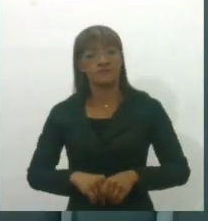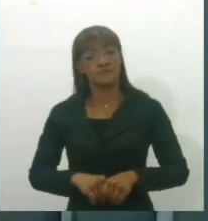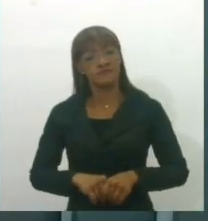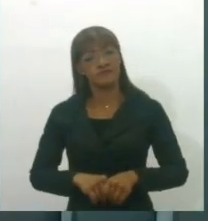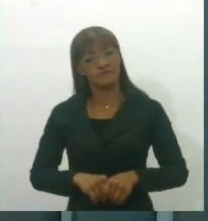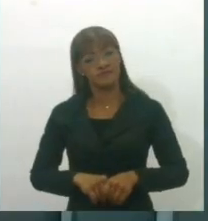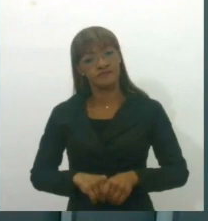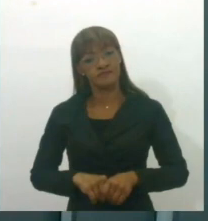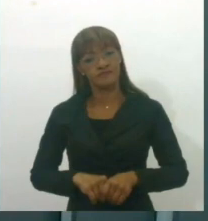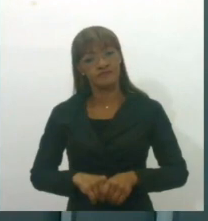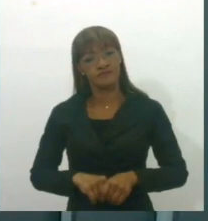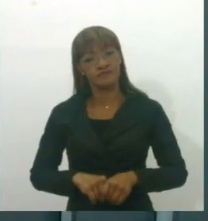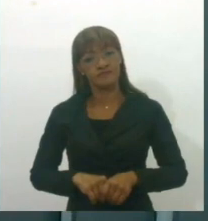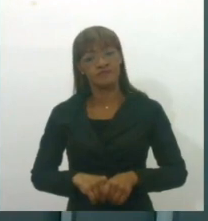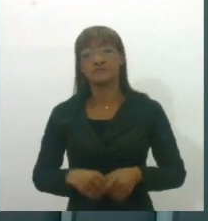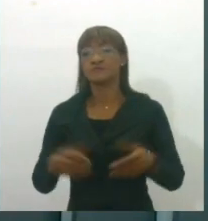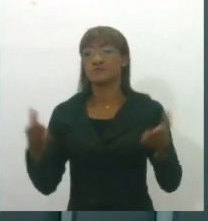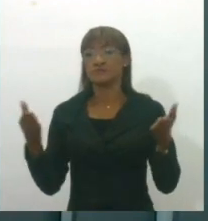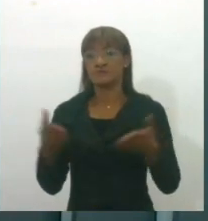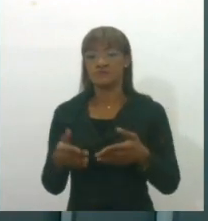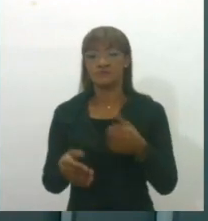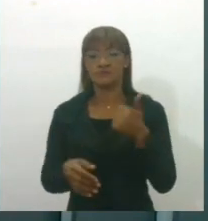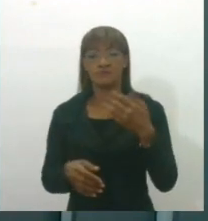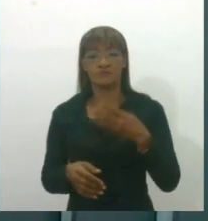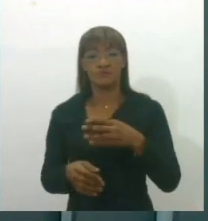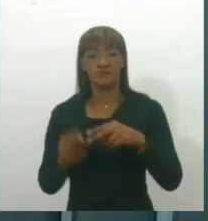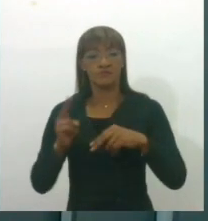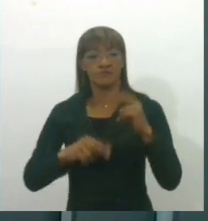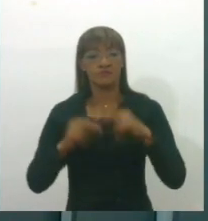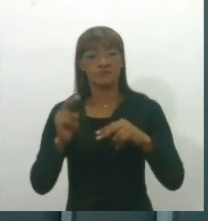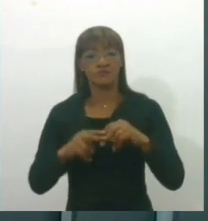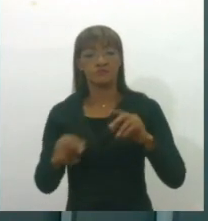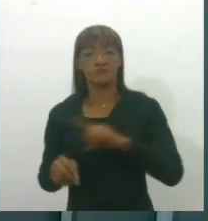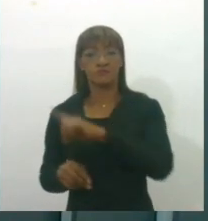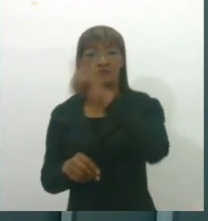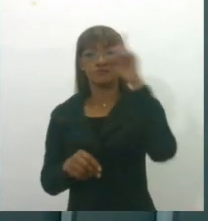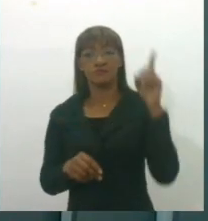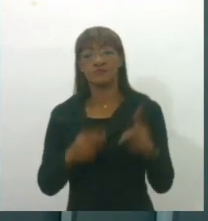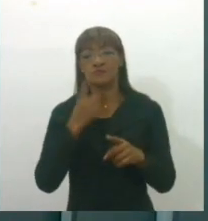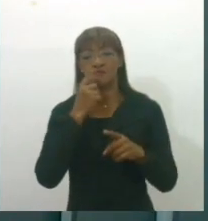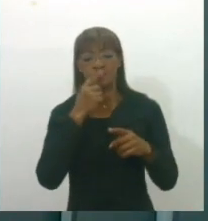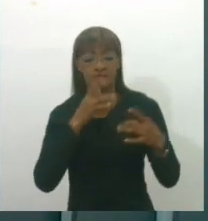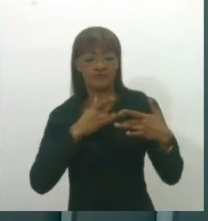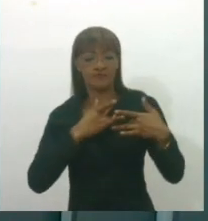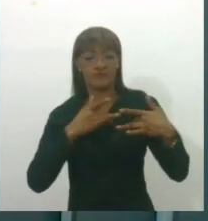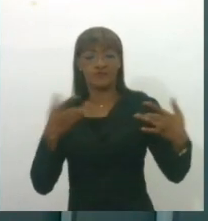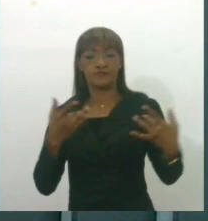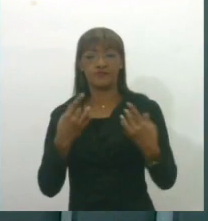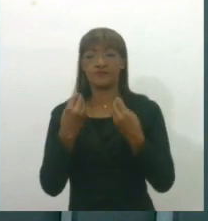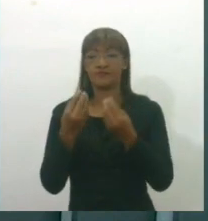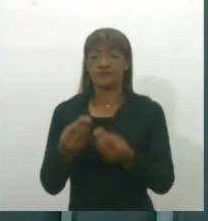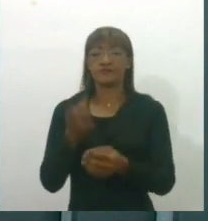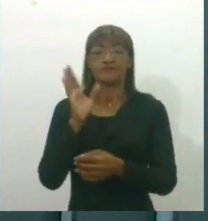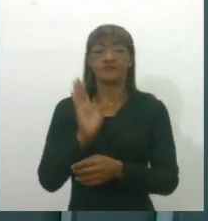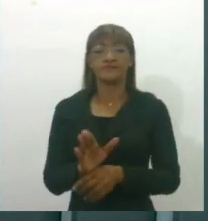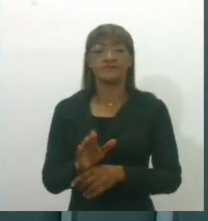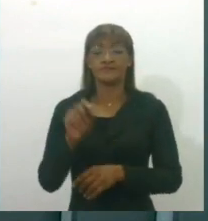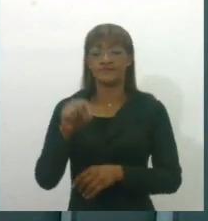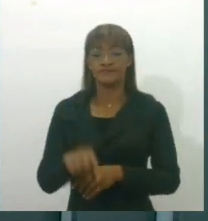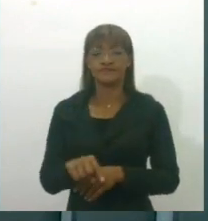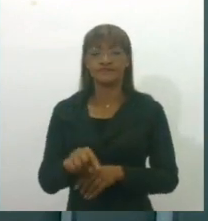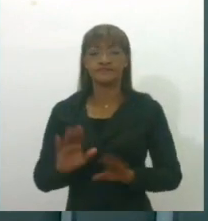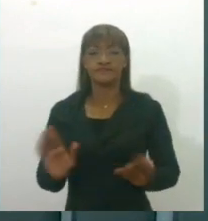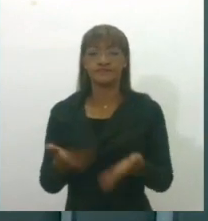Hoje, 14 de junho, é o Dia Mundial do Doador de Sangue. Aqui em Sergipe, as ações para incentivar essa prática estão previstas na lei